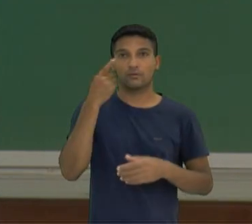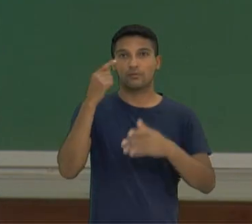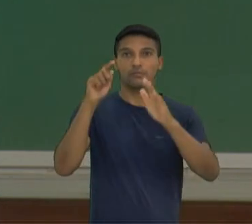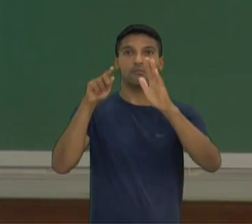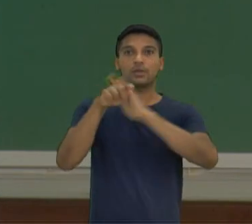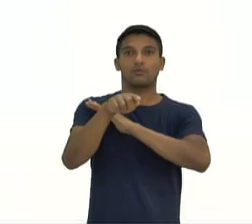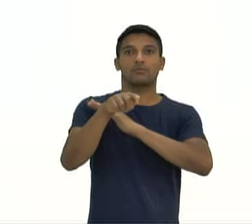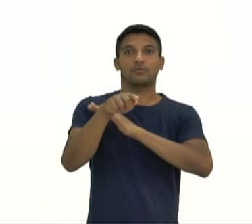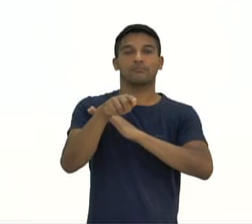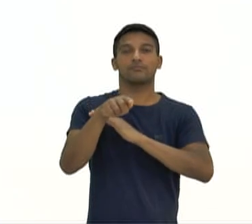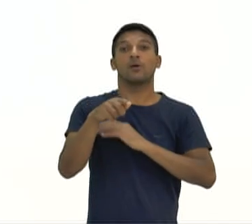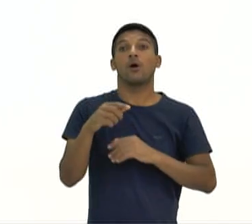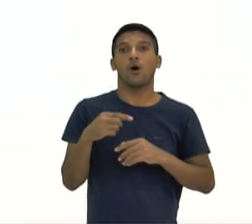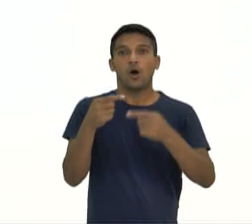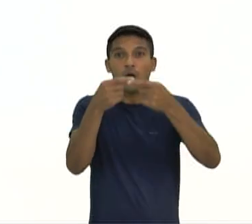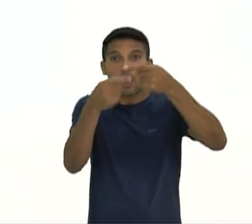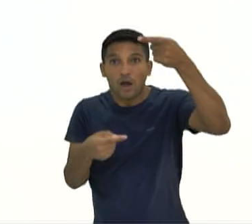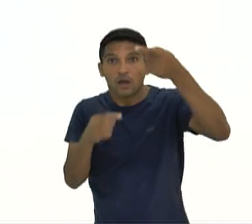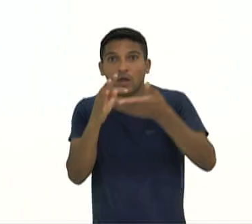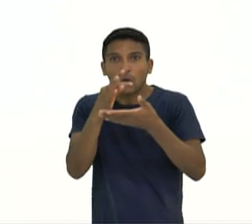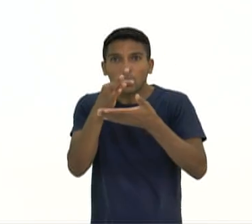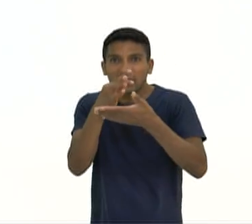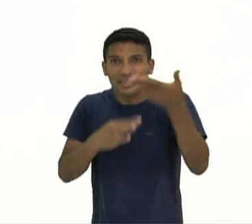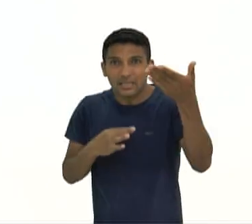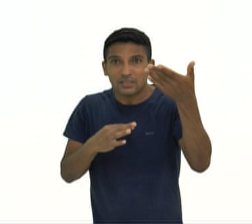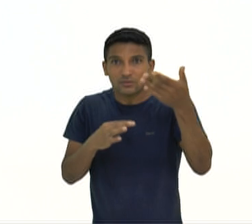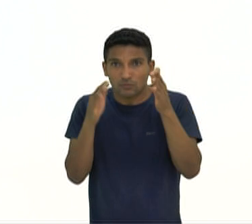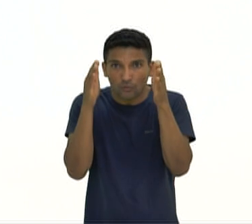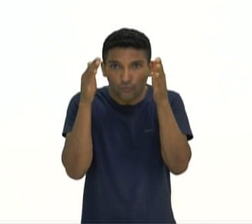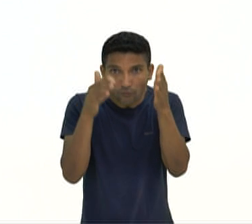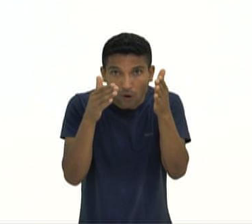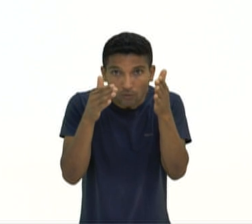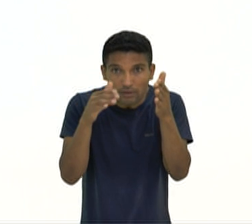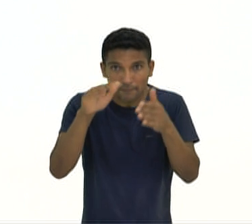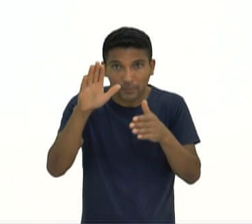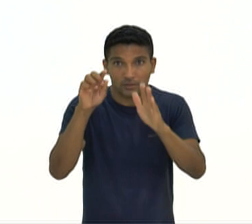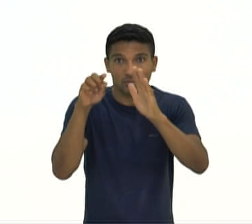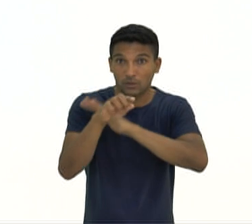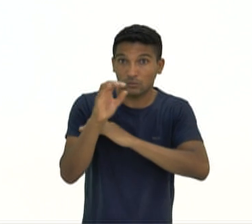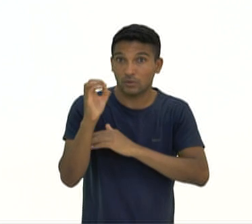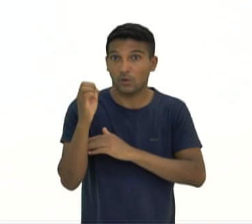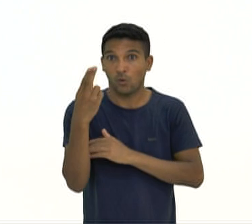o enfoque se encontra mais na pergunta ou na resposta? Por quê?